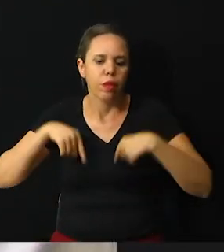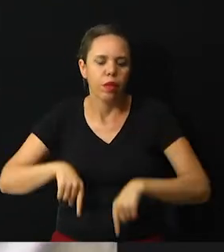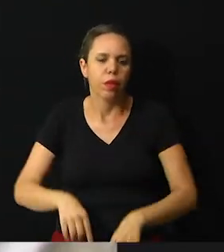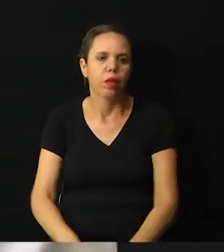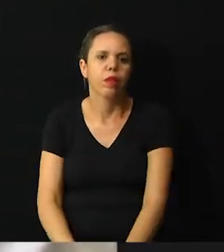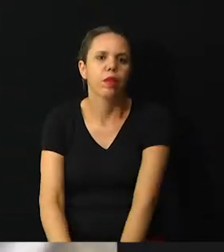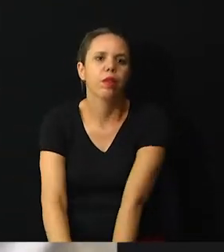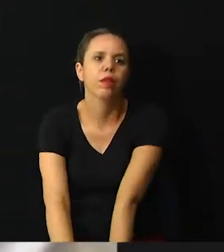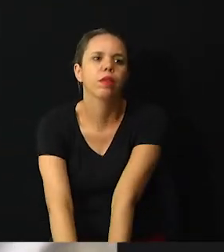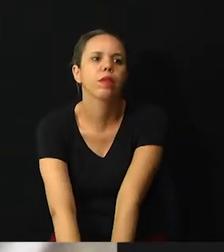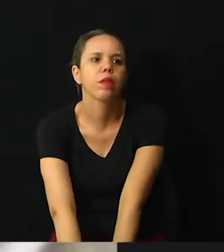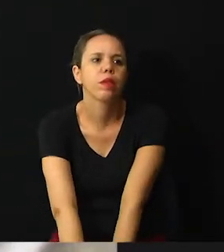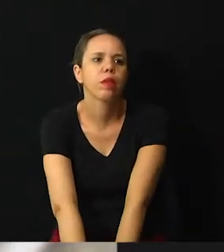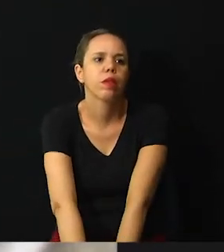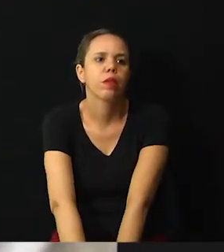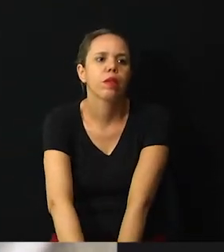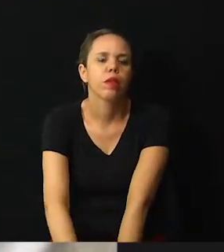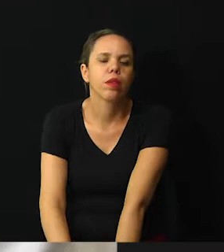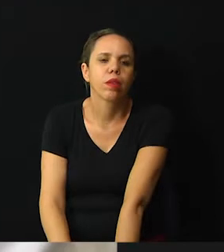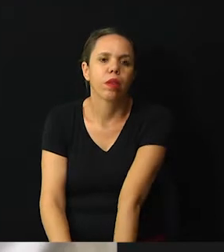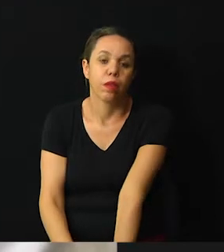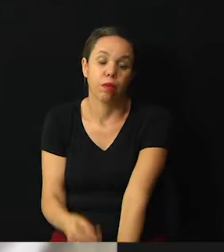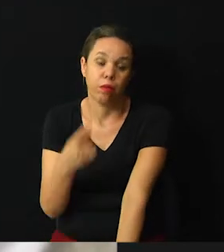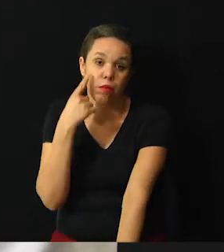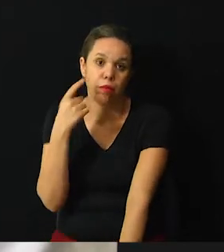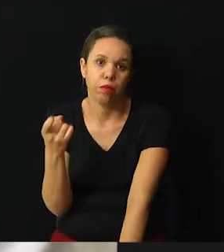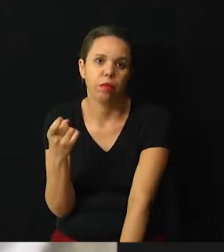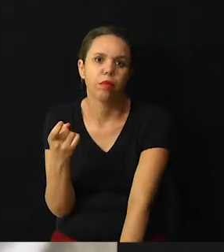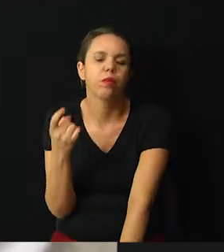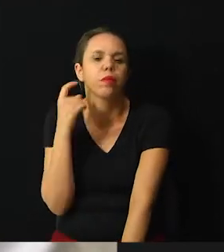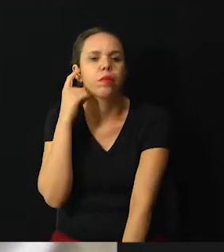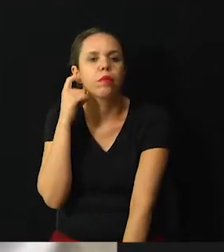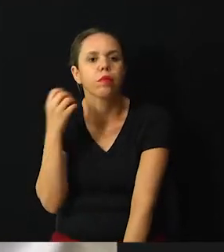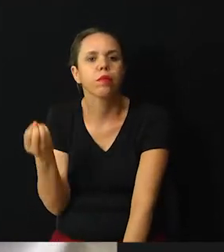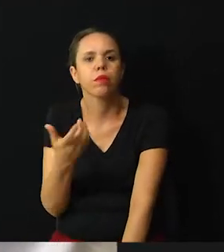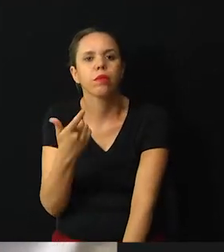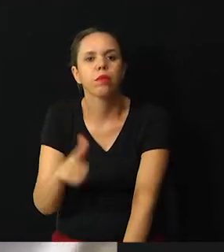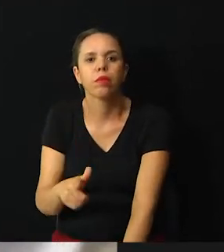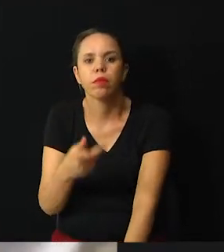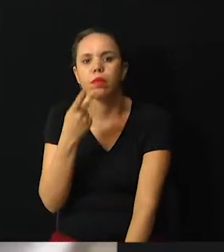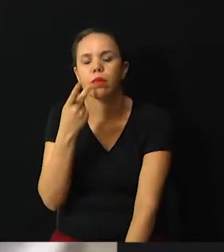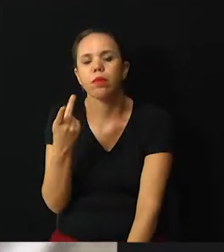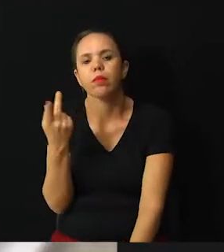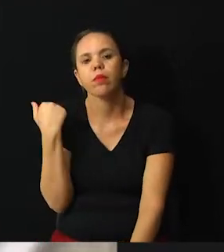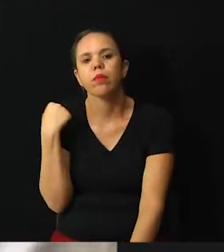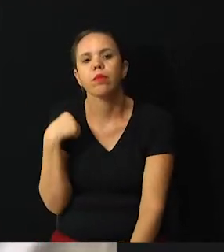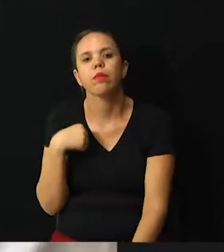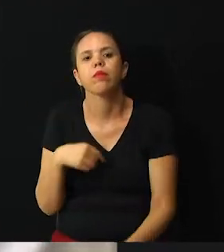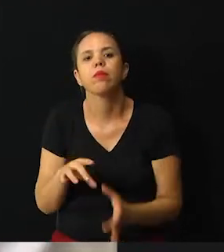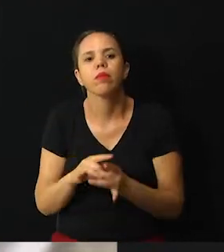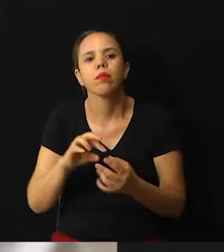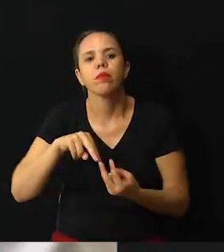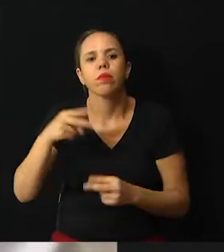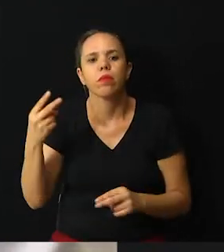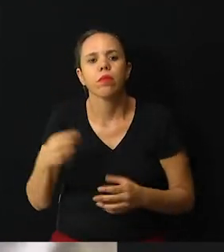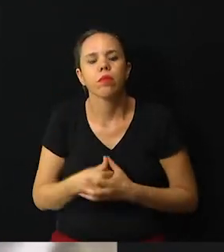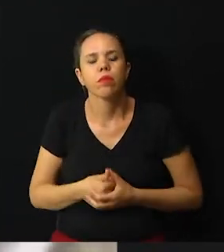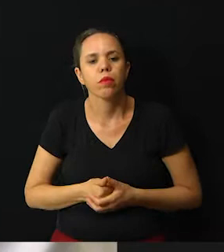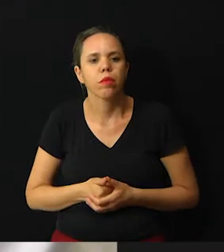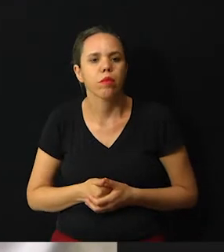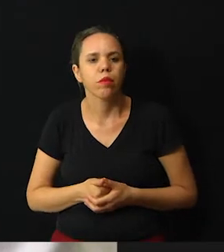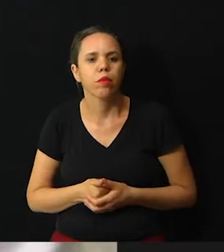corpo? Uhum. Isso é uma situação muito interessante. Novamente, eu volto àquela tecla, quer dizer, a predisposição